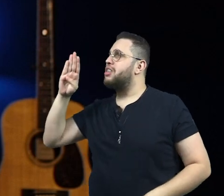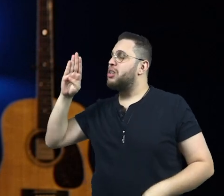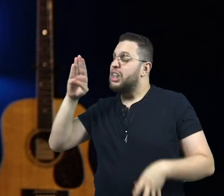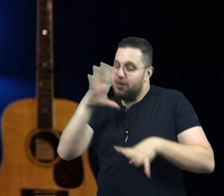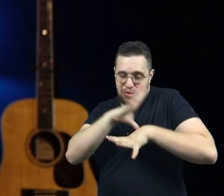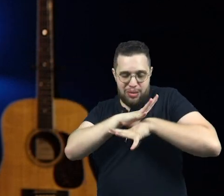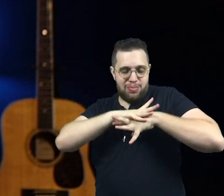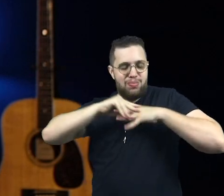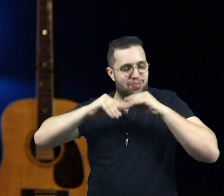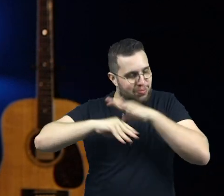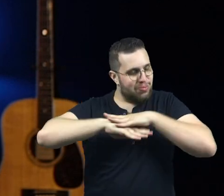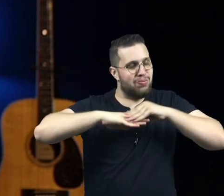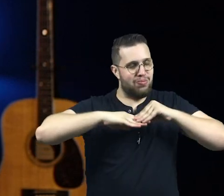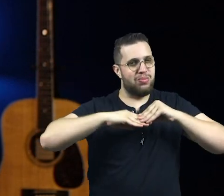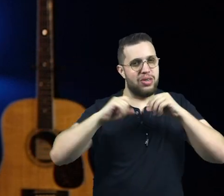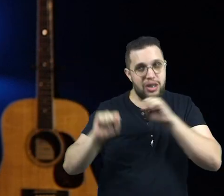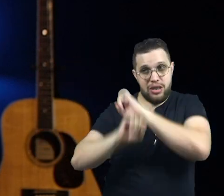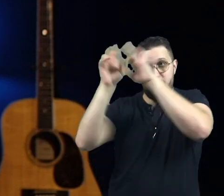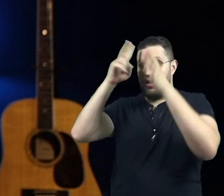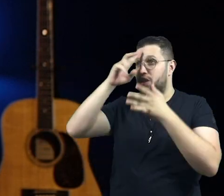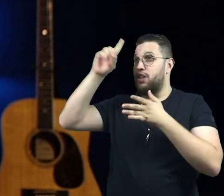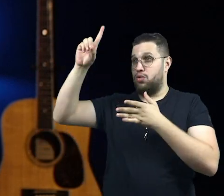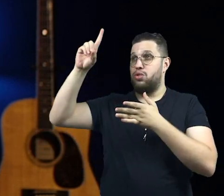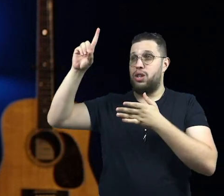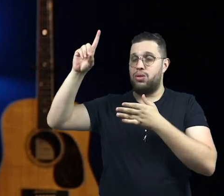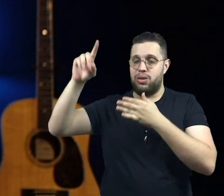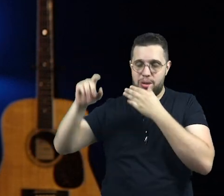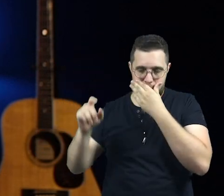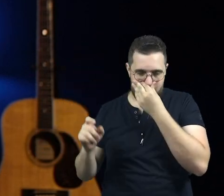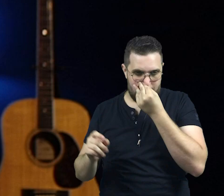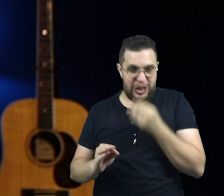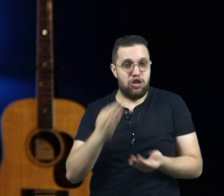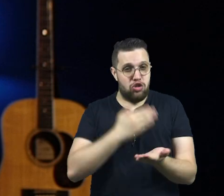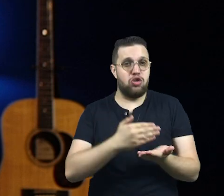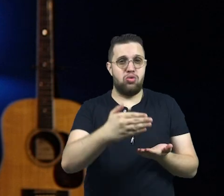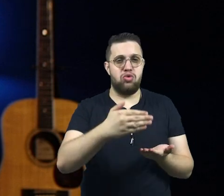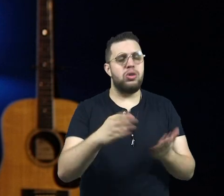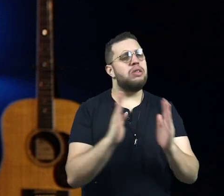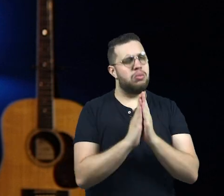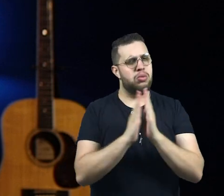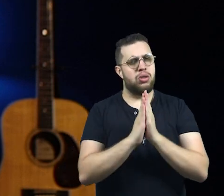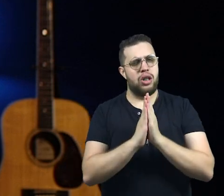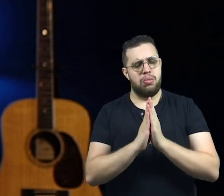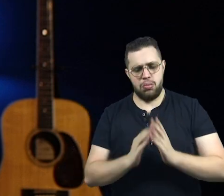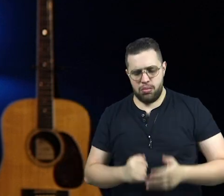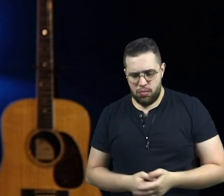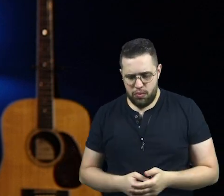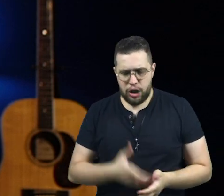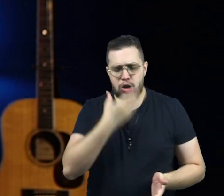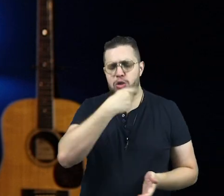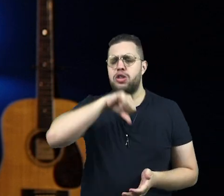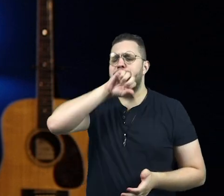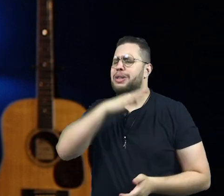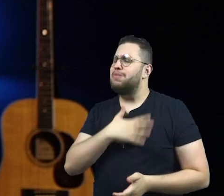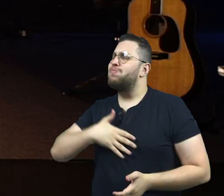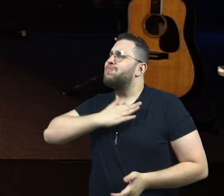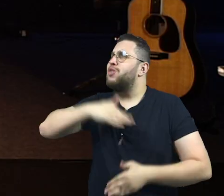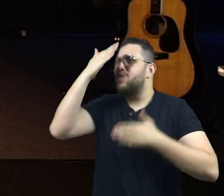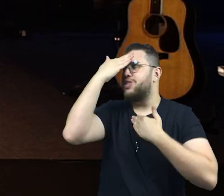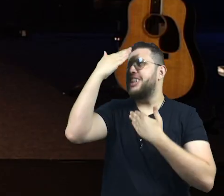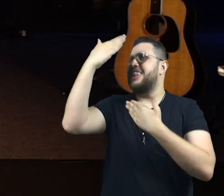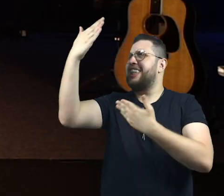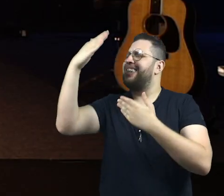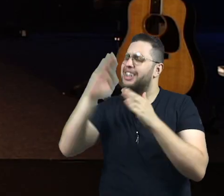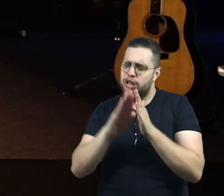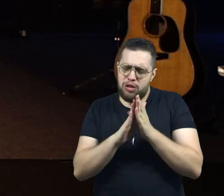curará. Glórias ao nosso Deus maravilhoso. Antes da gente seguir, vamos fazer uma oração. Pai querido, nós te agradecemos, Senhor, pela